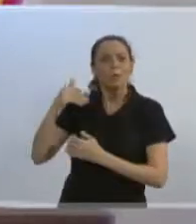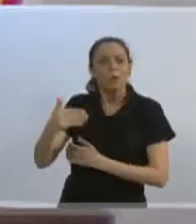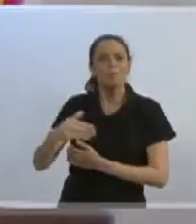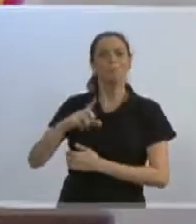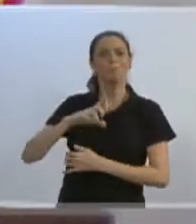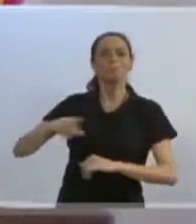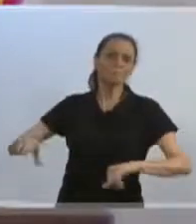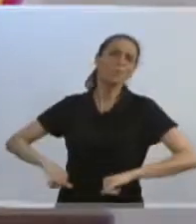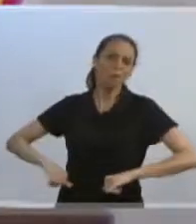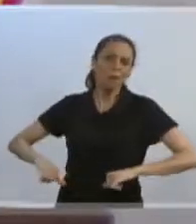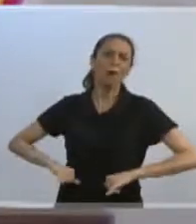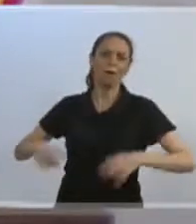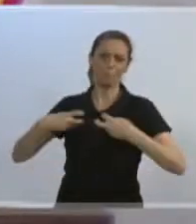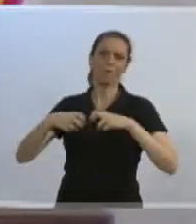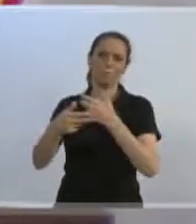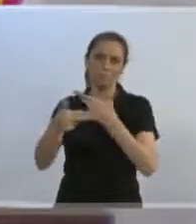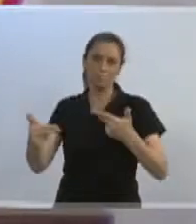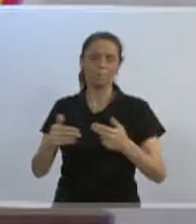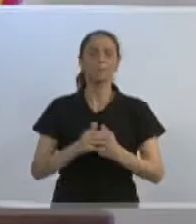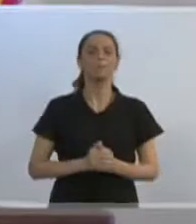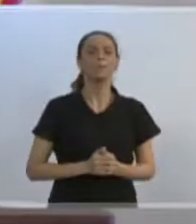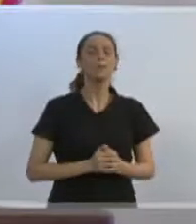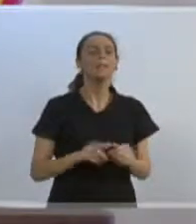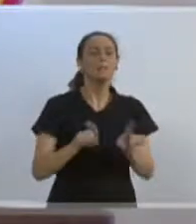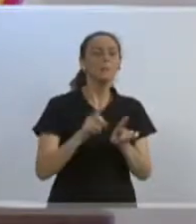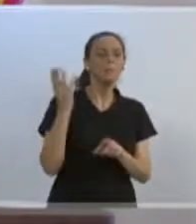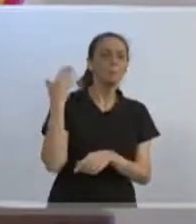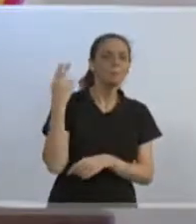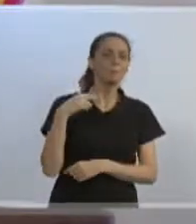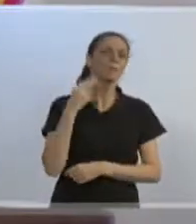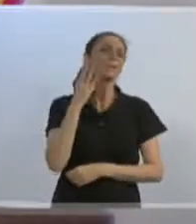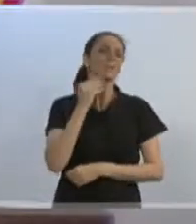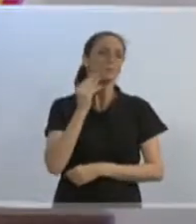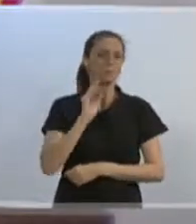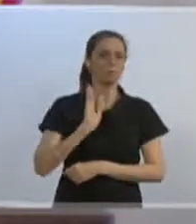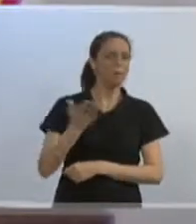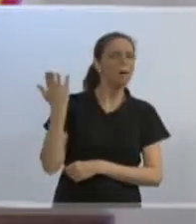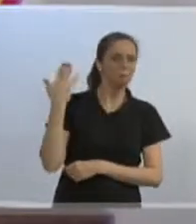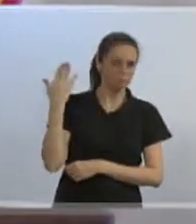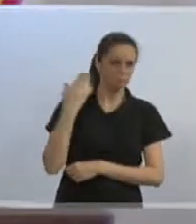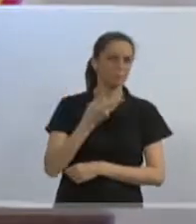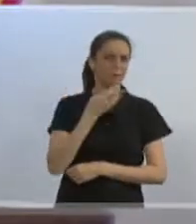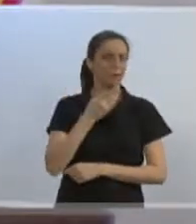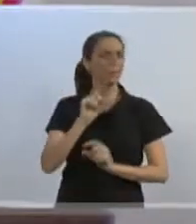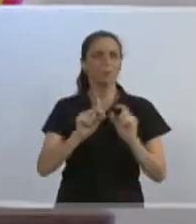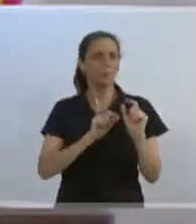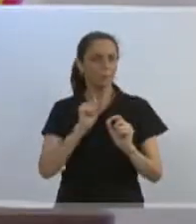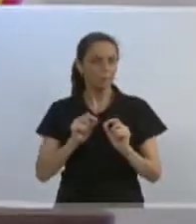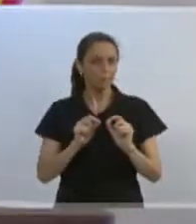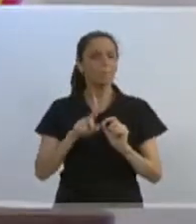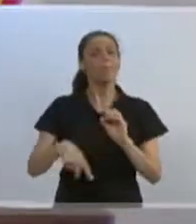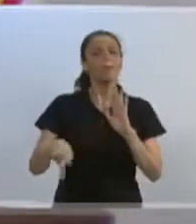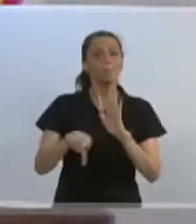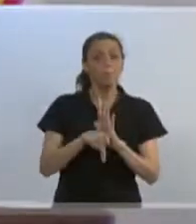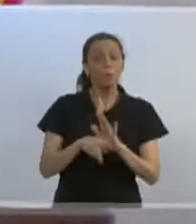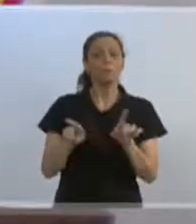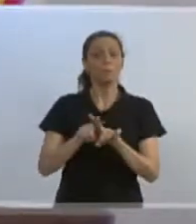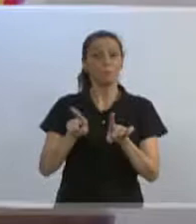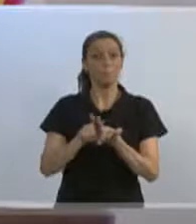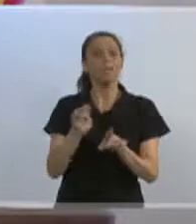uma dessas ideias colocadas, que inclusive, se eu não me engano, o vereador Gilson já trouxe em determinada fala aqui, que é a questão de uma tarifa